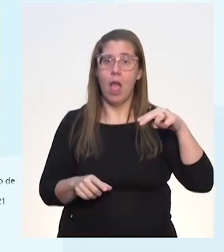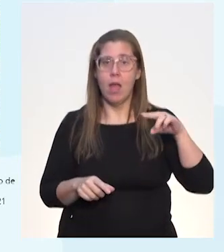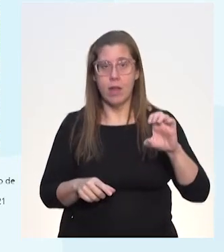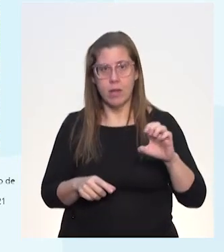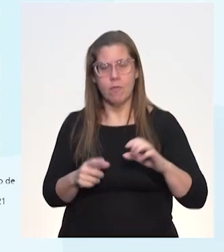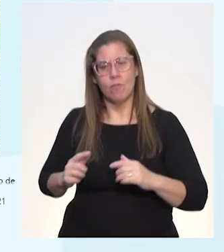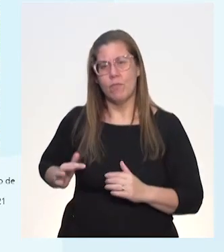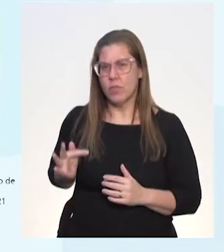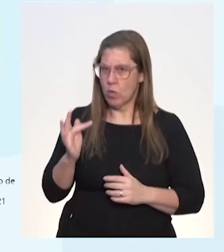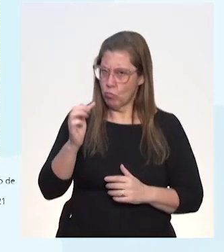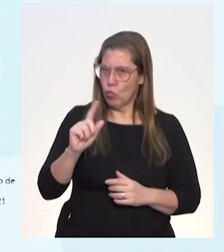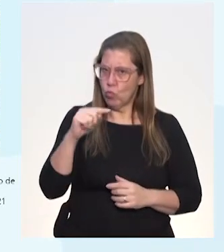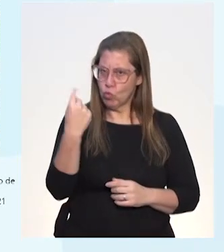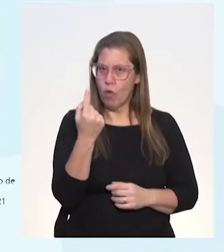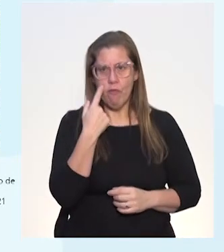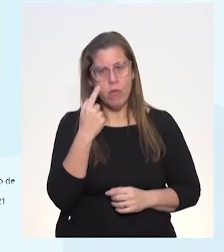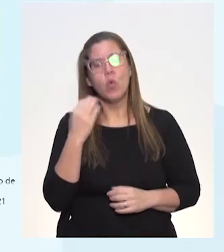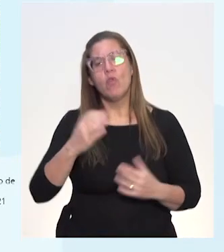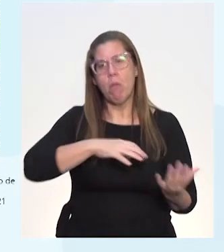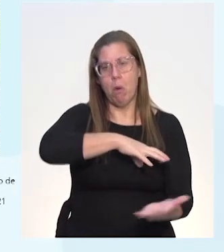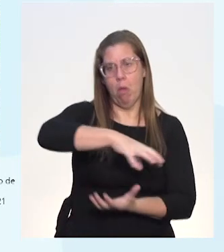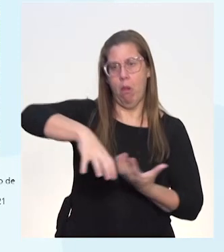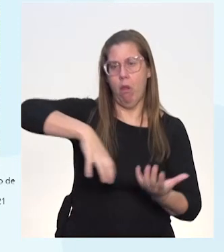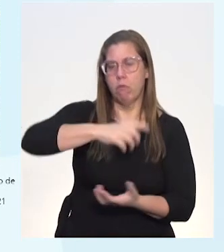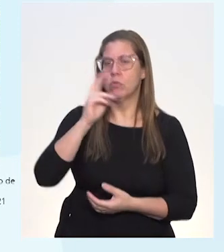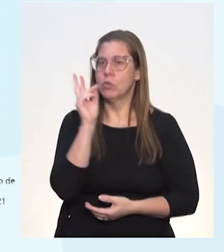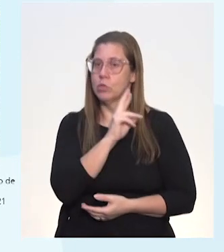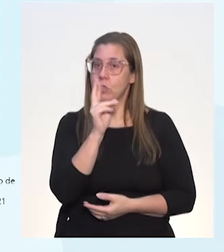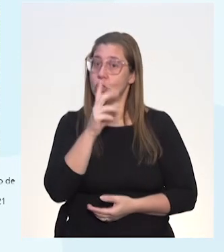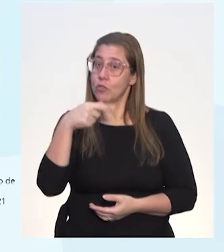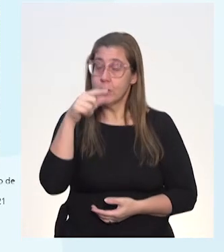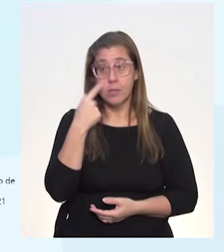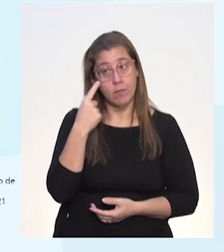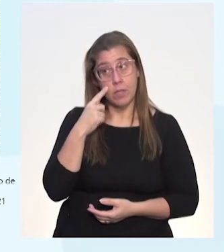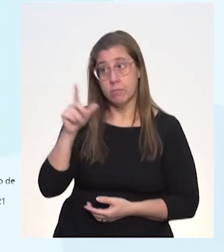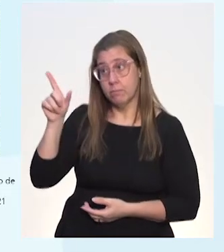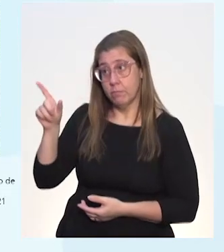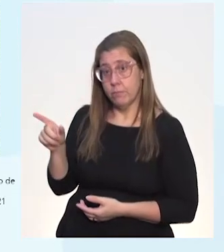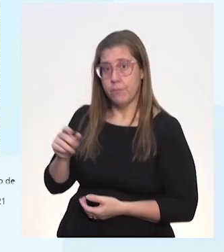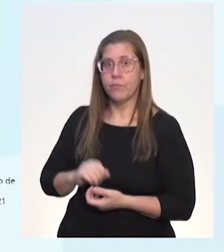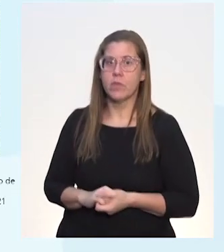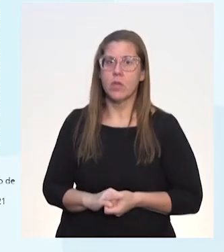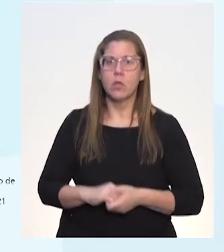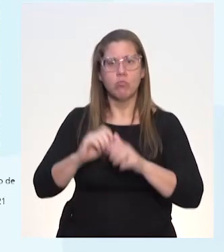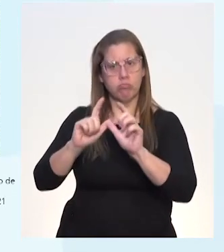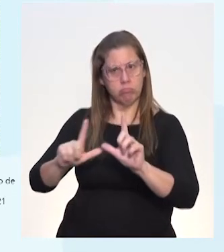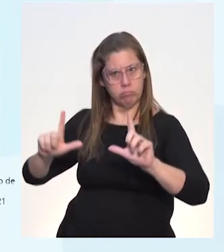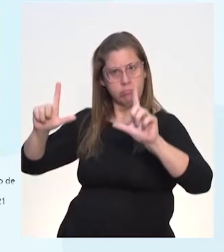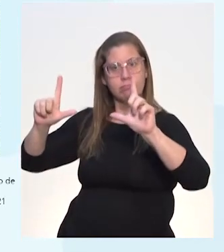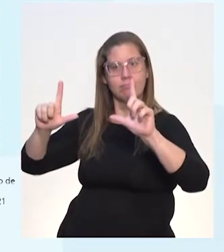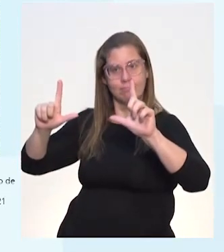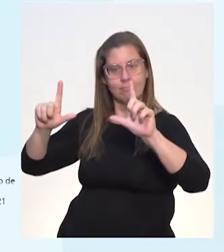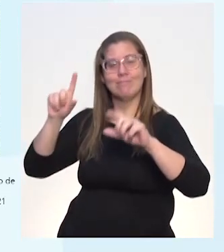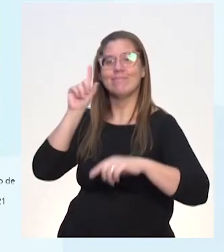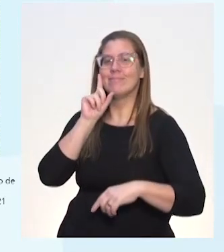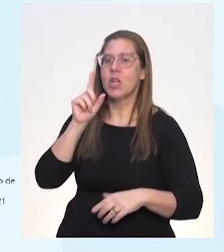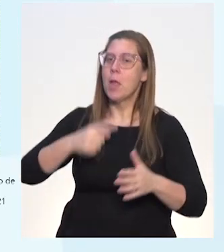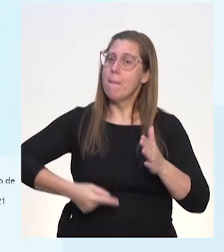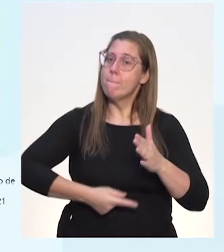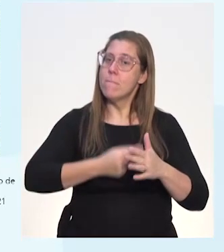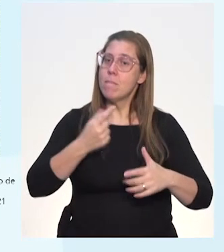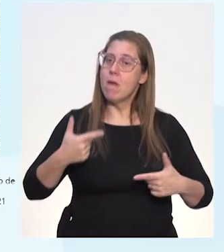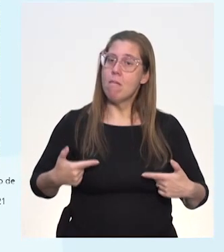mais para frente quando a gente falar de Revolução Russa. E vocês estão vendo aqui um cartaz norte-americano sobre a Primeira